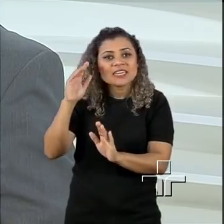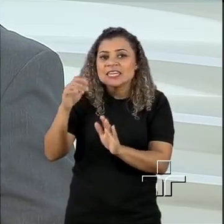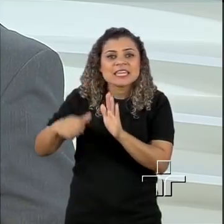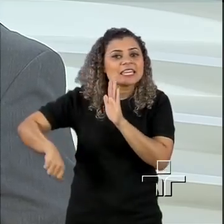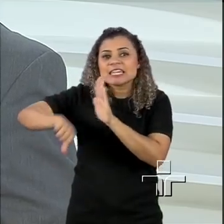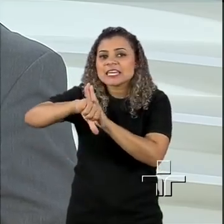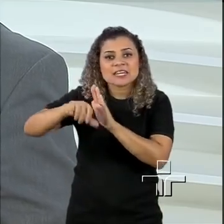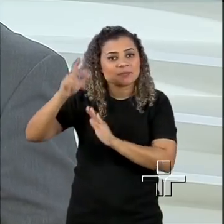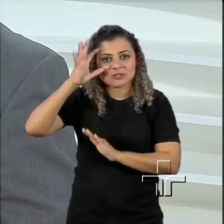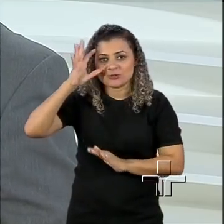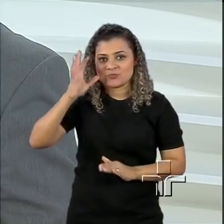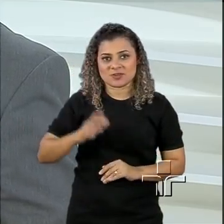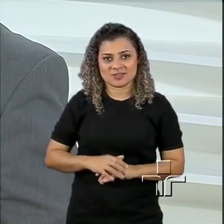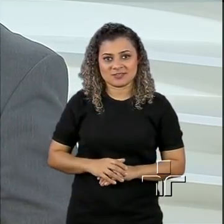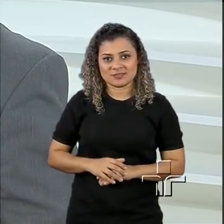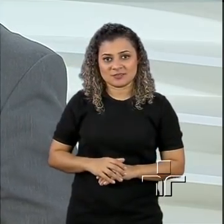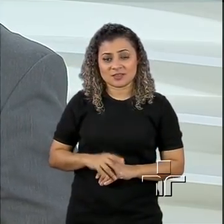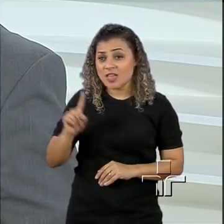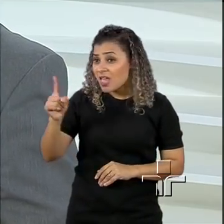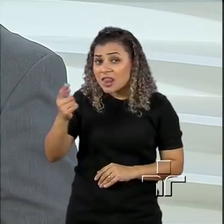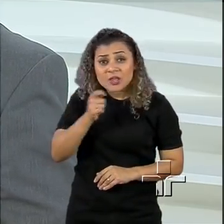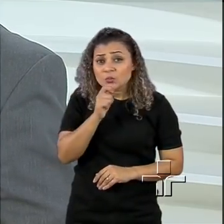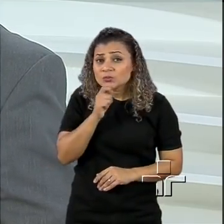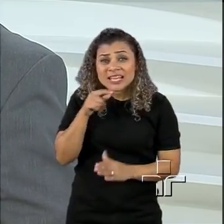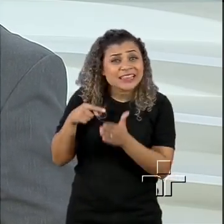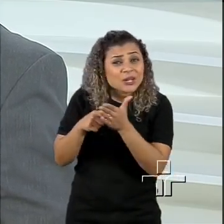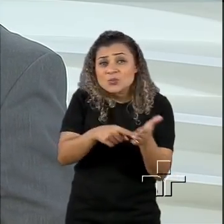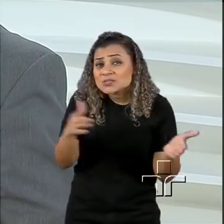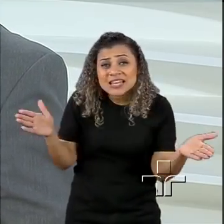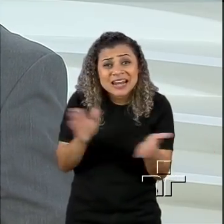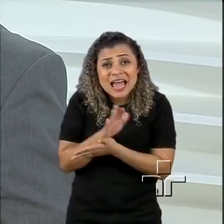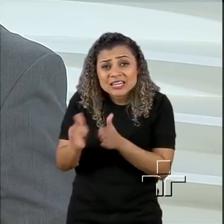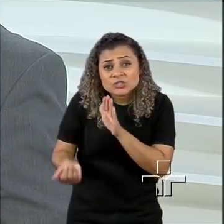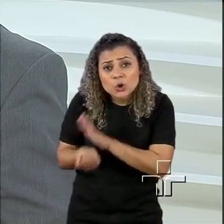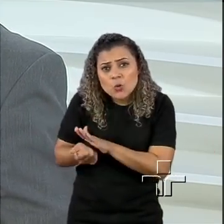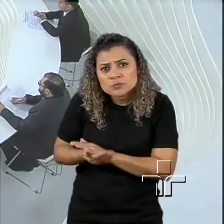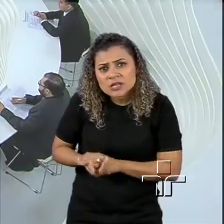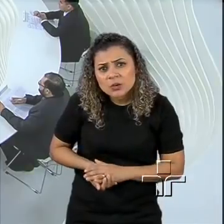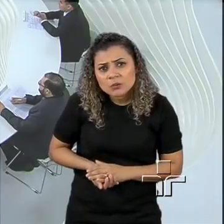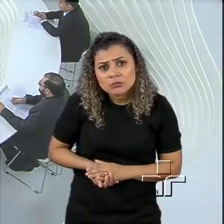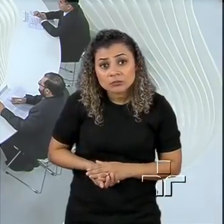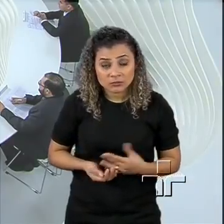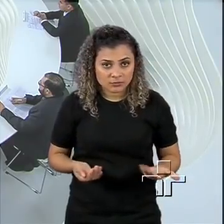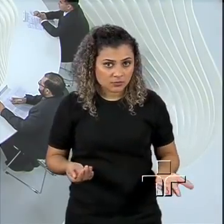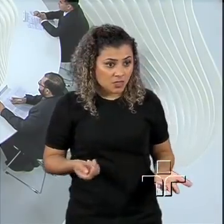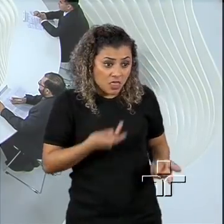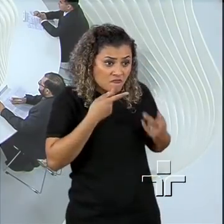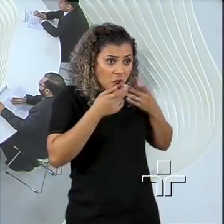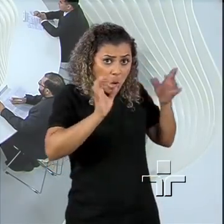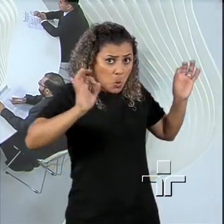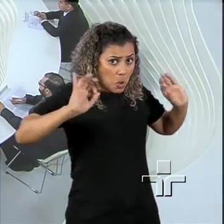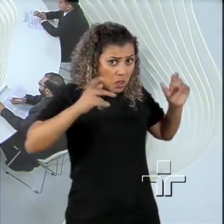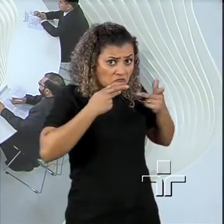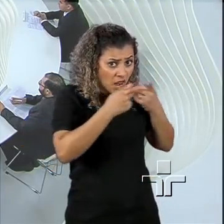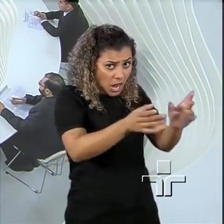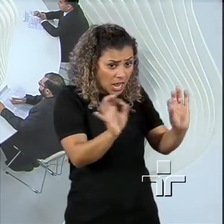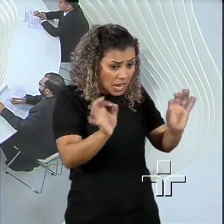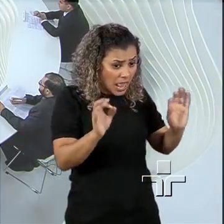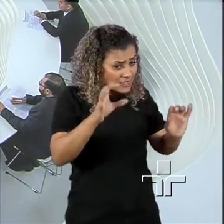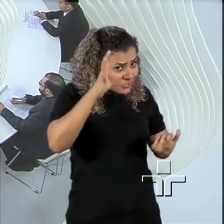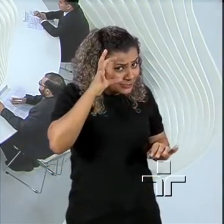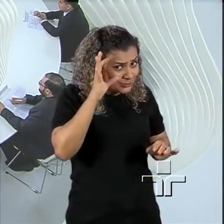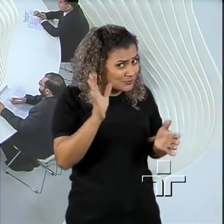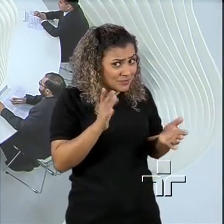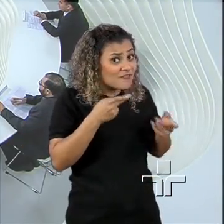seja, uma mulher que não tem uma única denúncia de corrupção. Não, ninguém levantou nada contra a presidente Dilma. Levantou